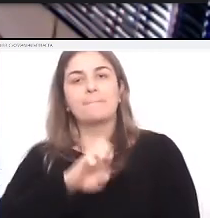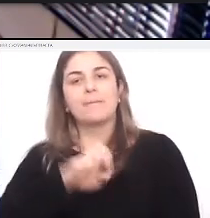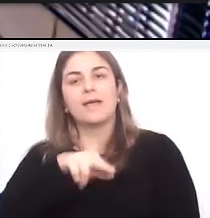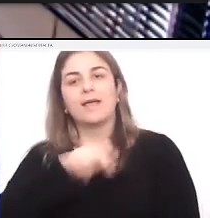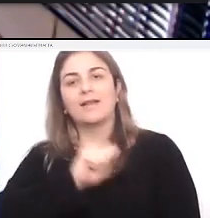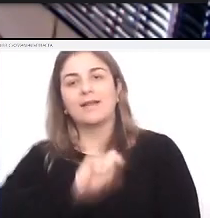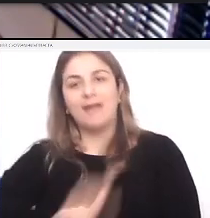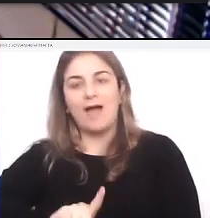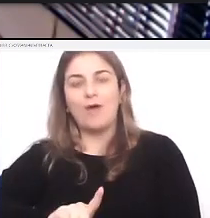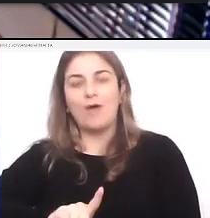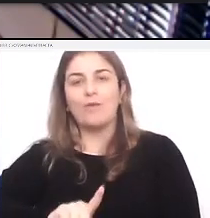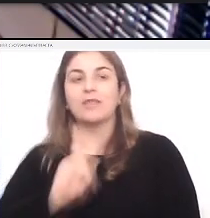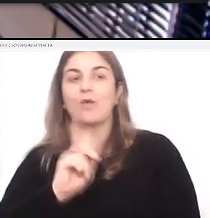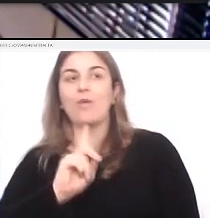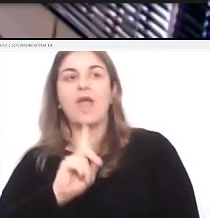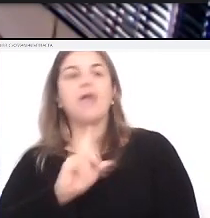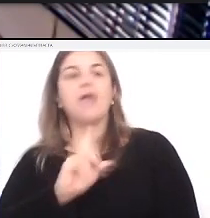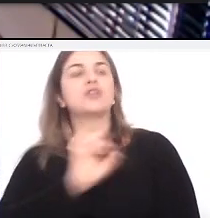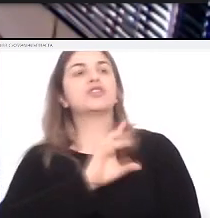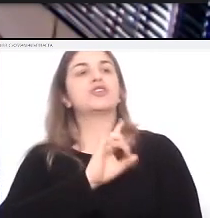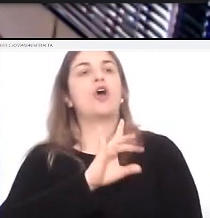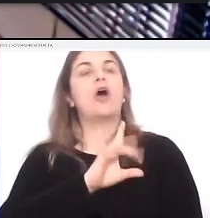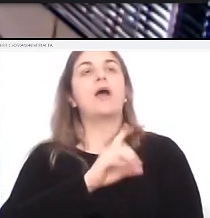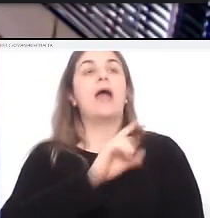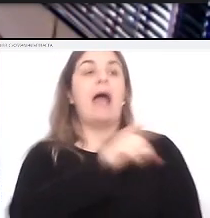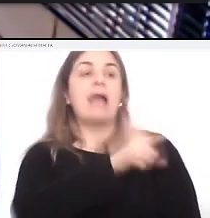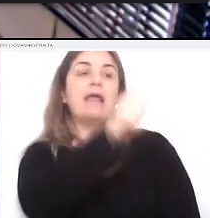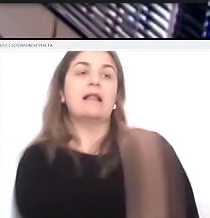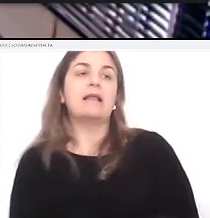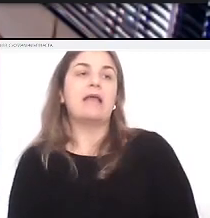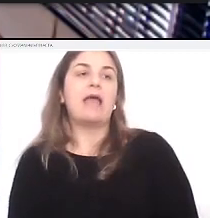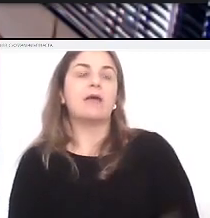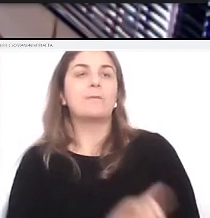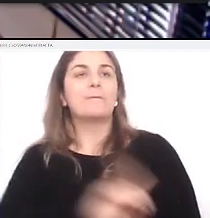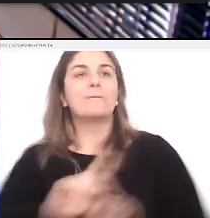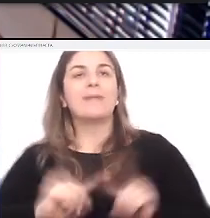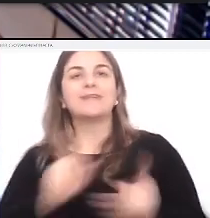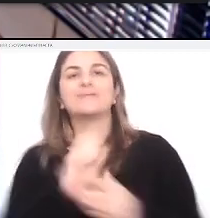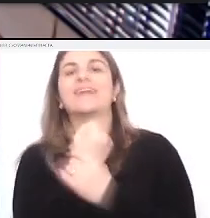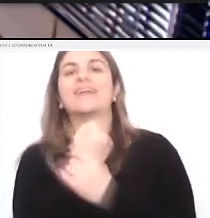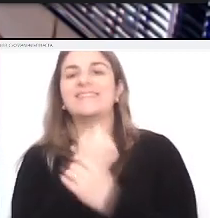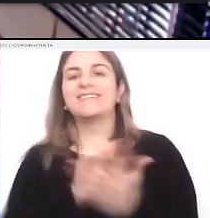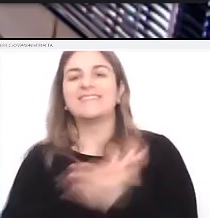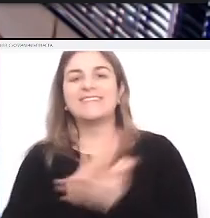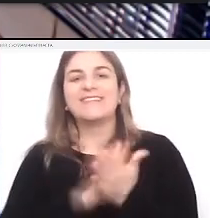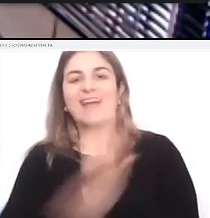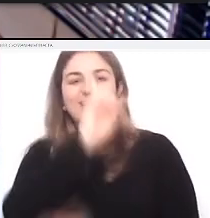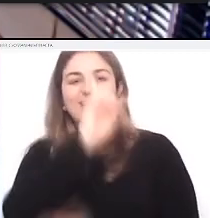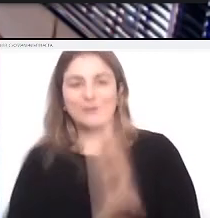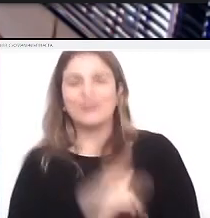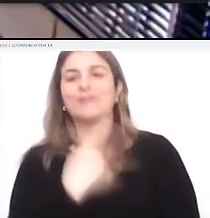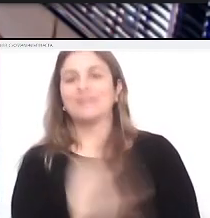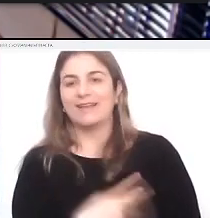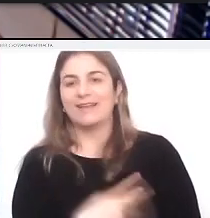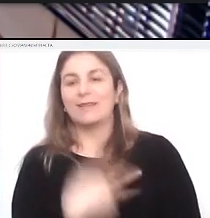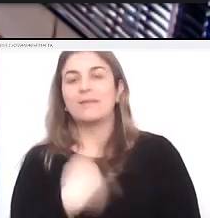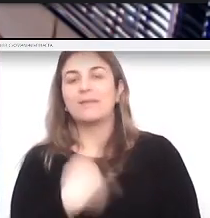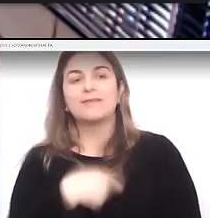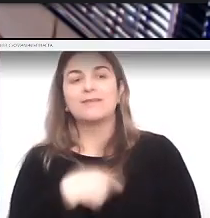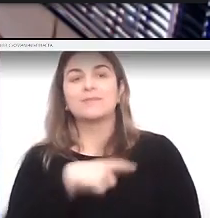ser, não do ter, é muito difícil a gente inserir nessa perspectiva virtual, que é uma perspectiva que